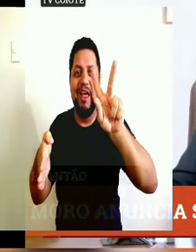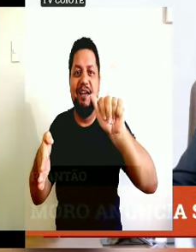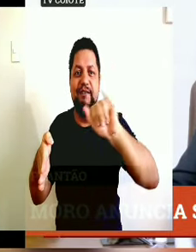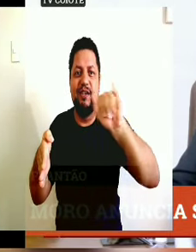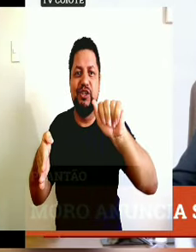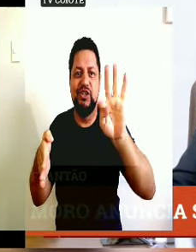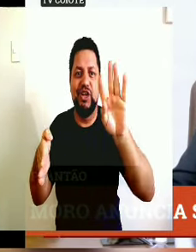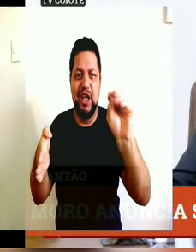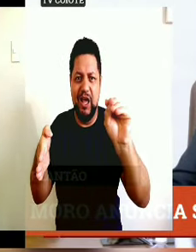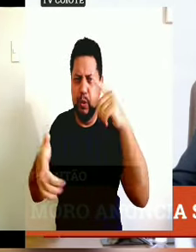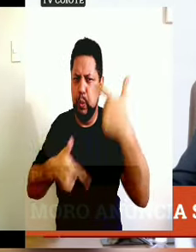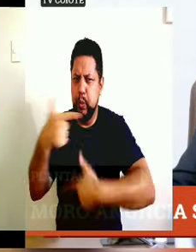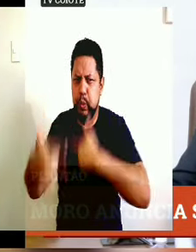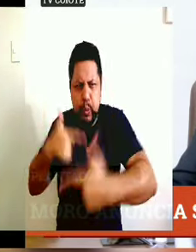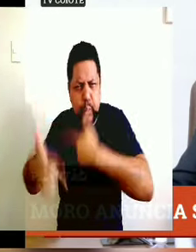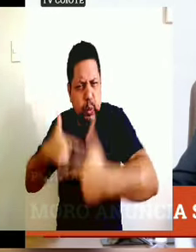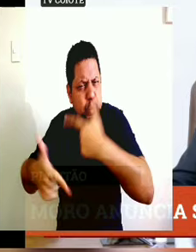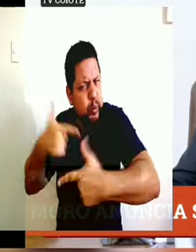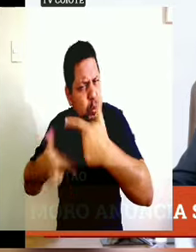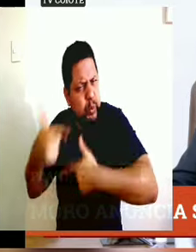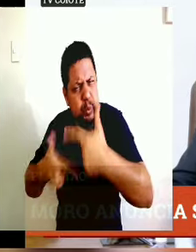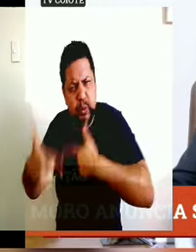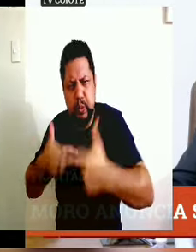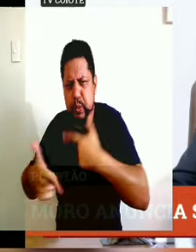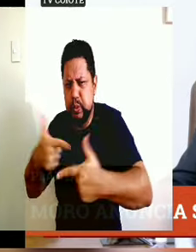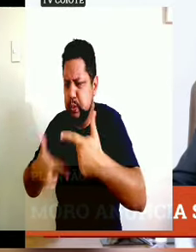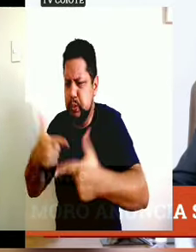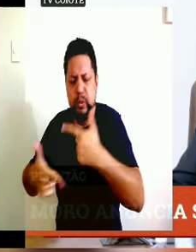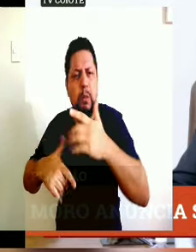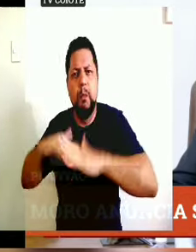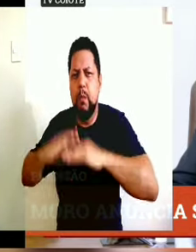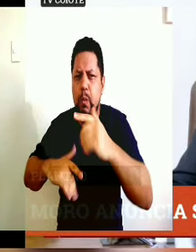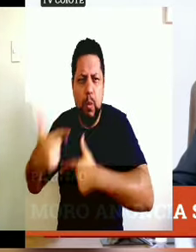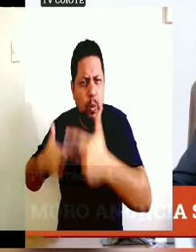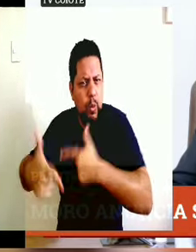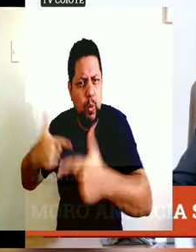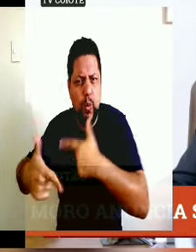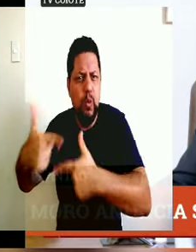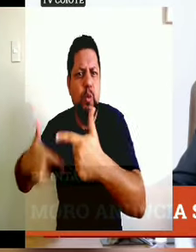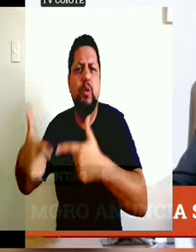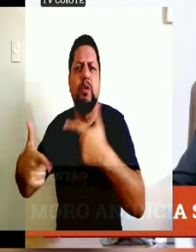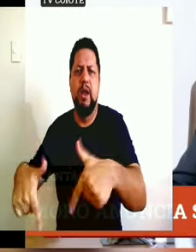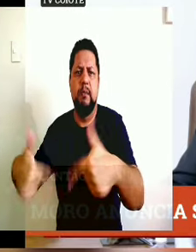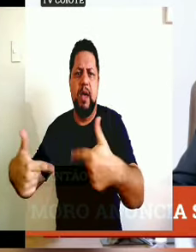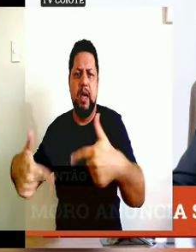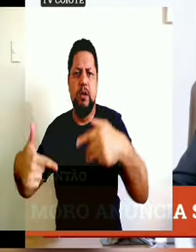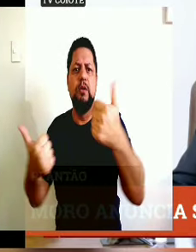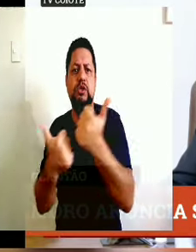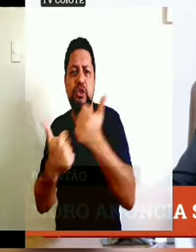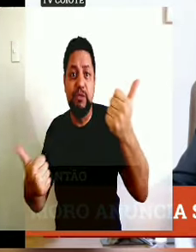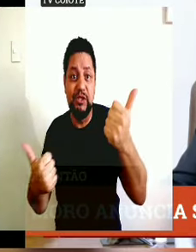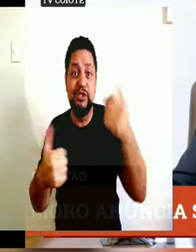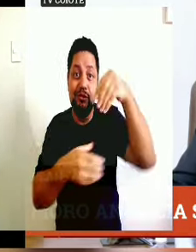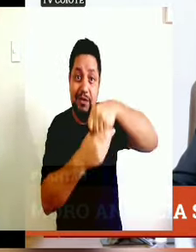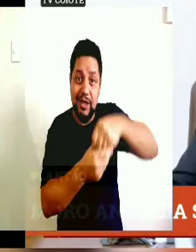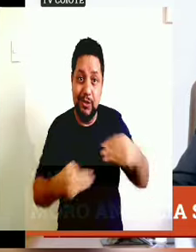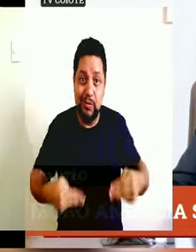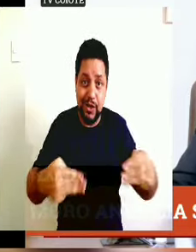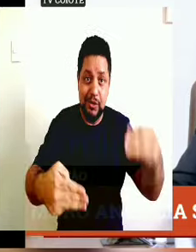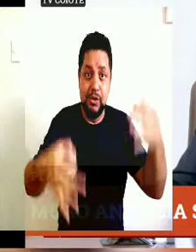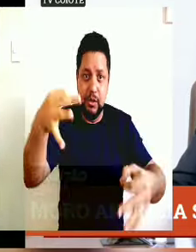descanso, e nem durante o exercício do cargo de ministro da Justiça e